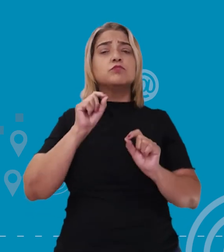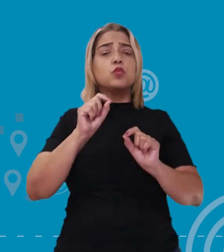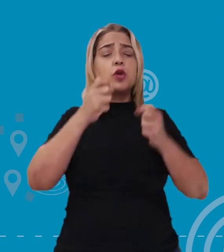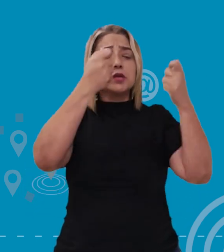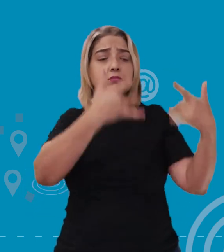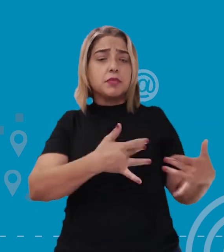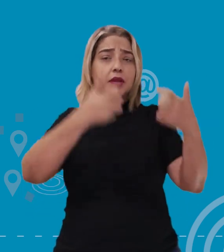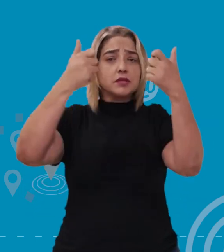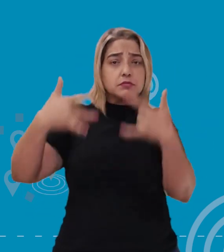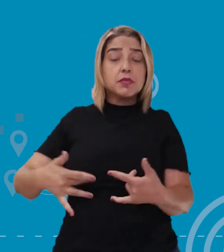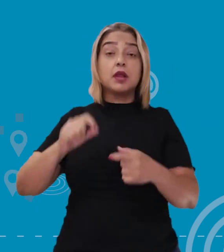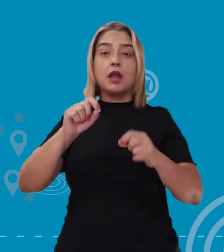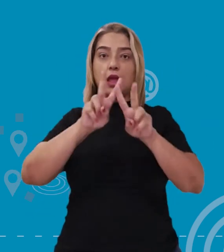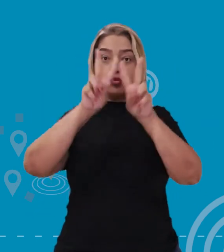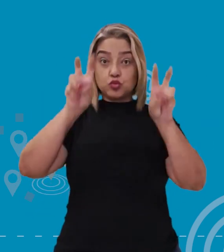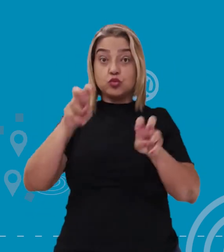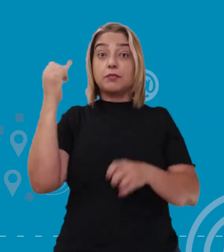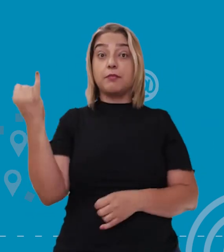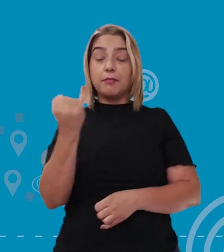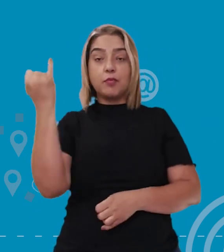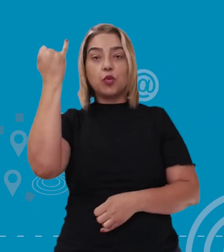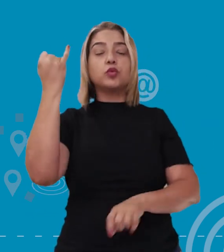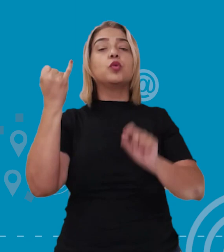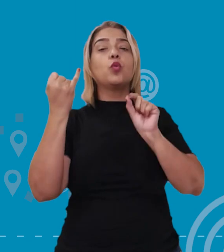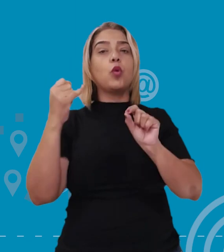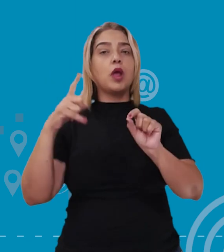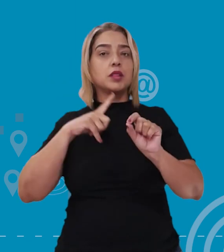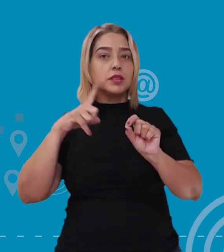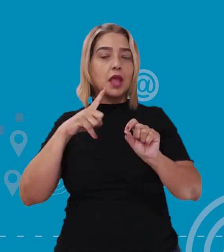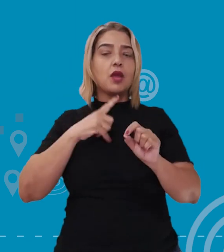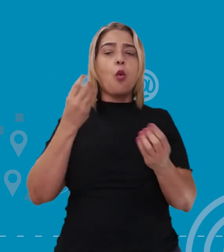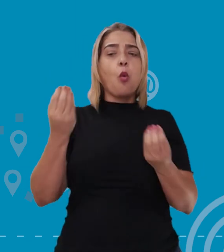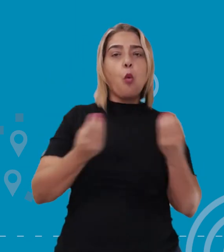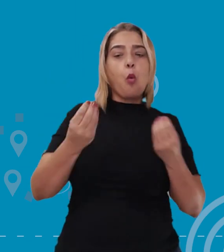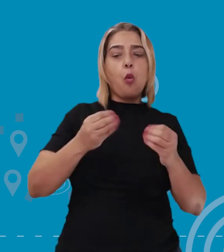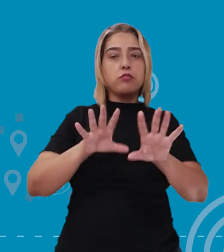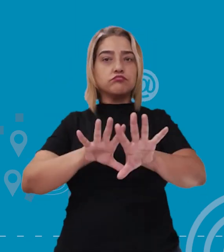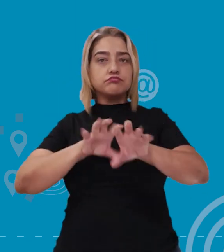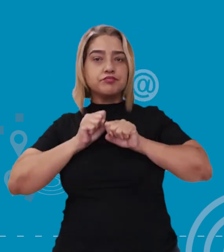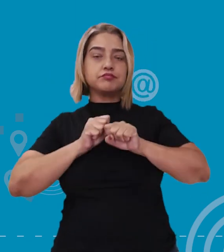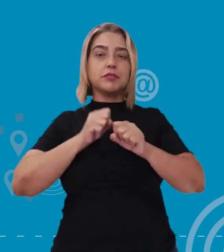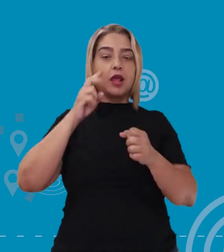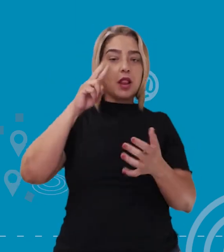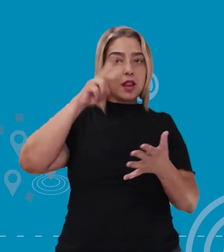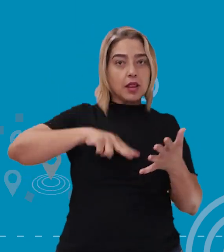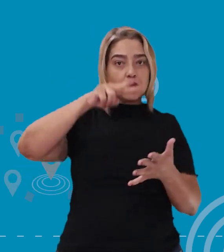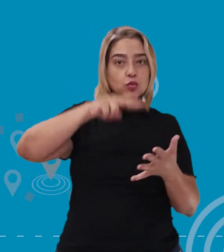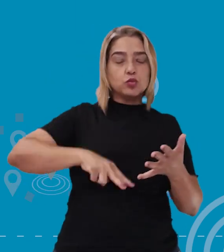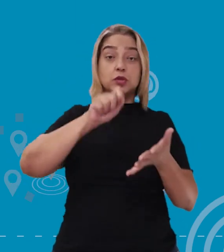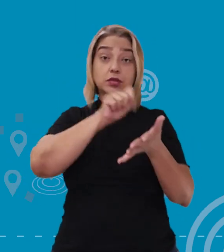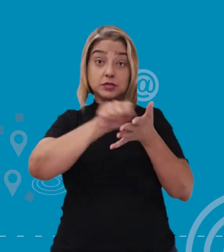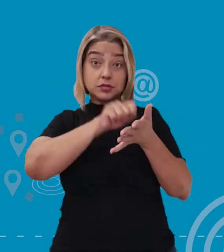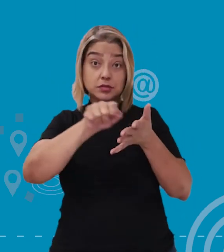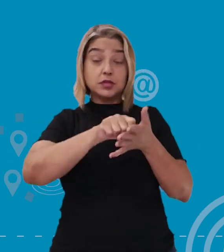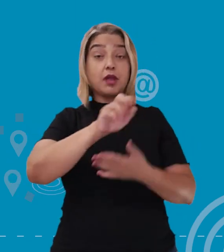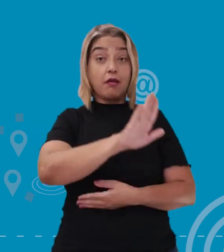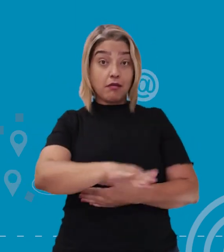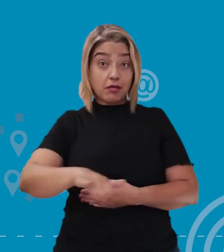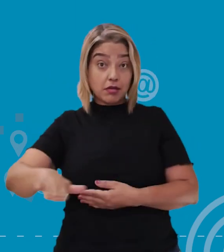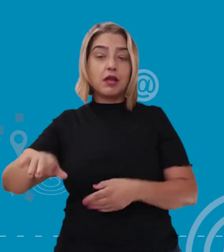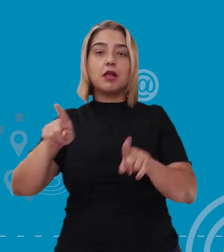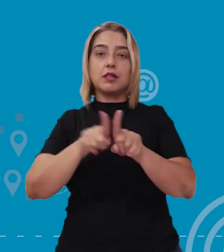abordamos questões relevantes relacionadas à apropriação da leitura e da escrita de